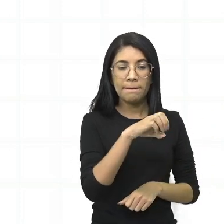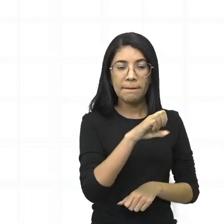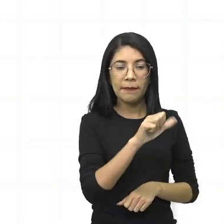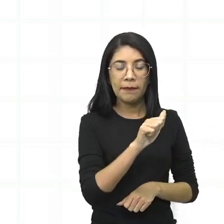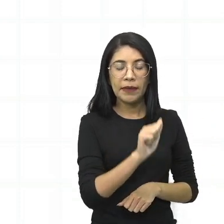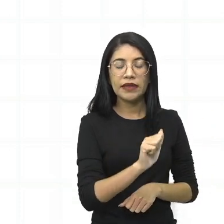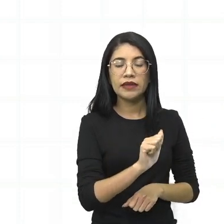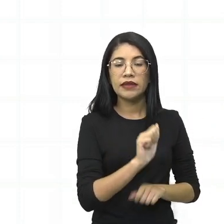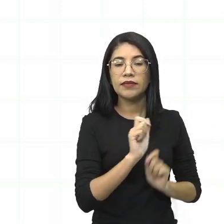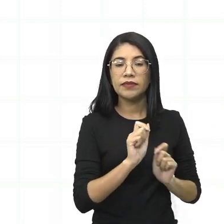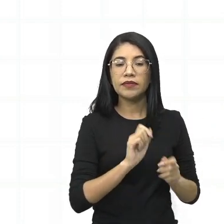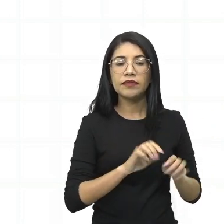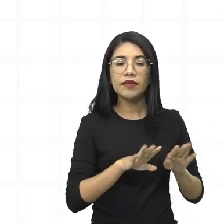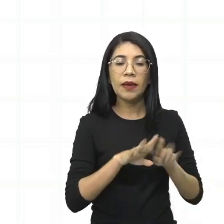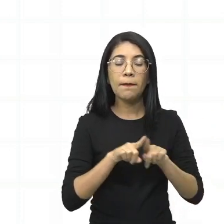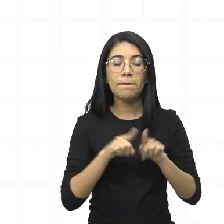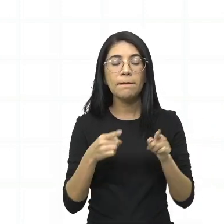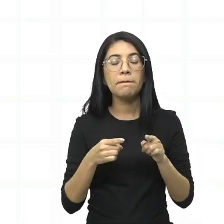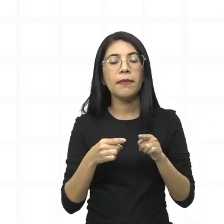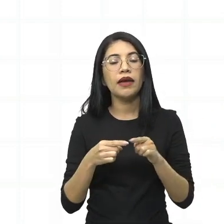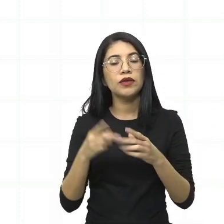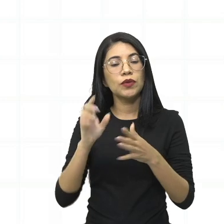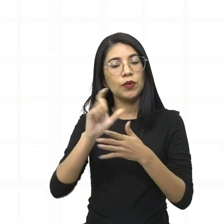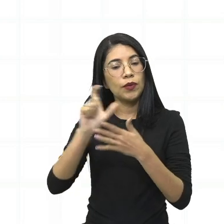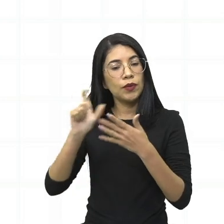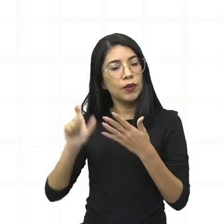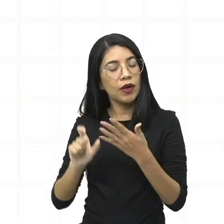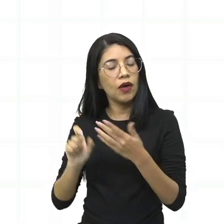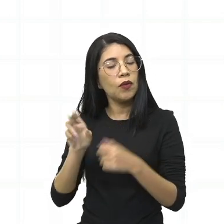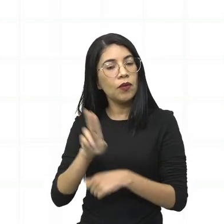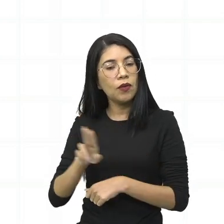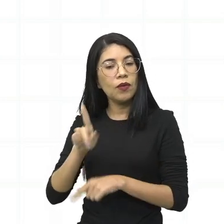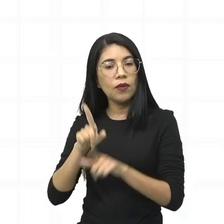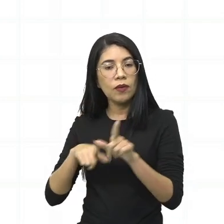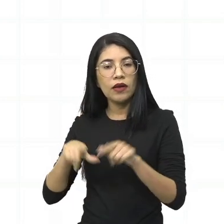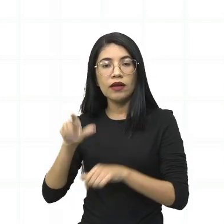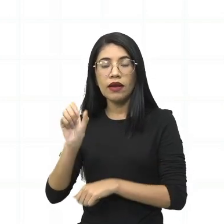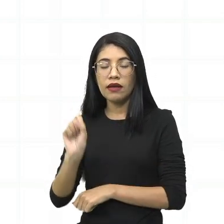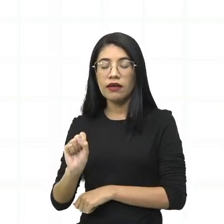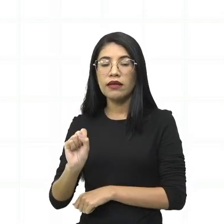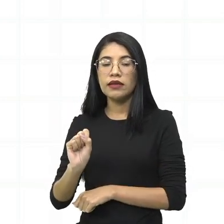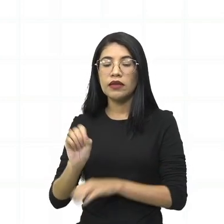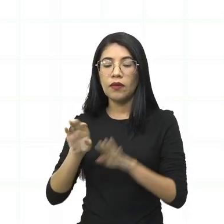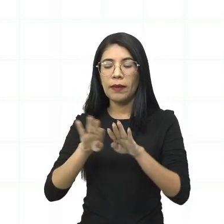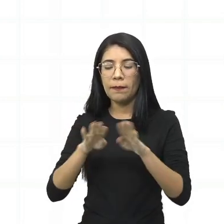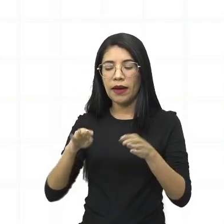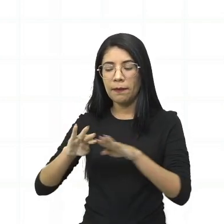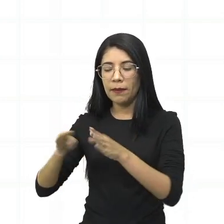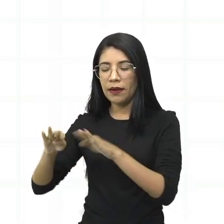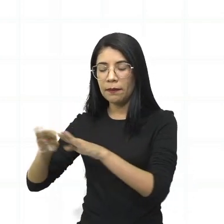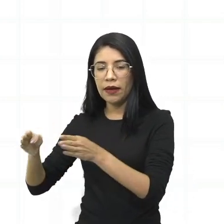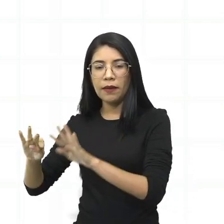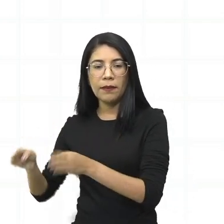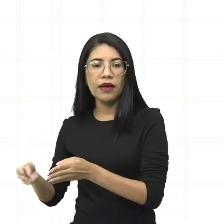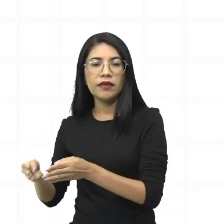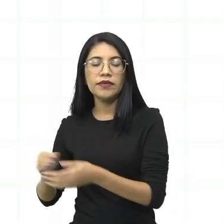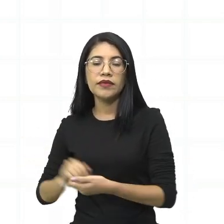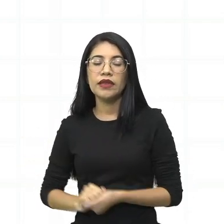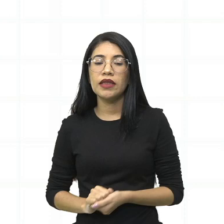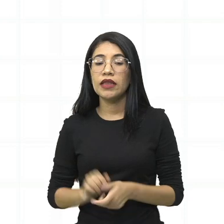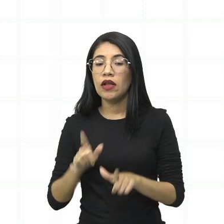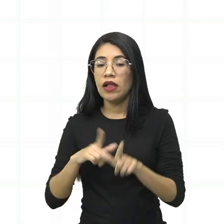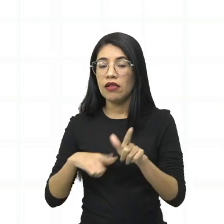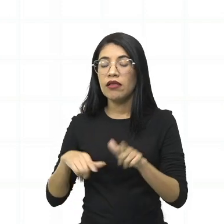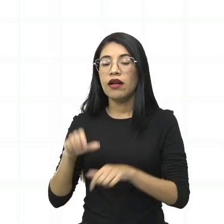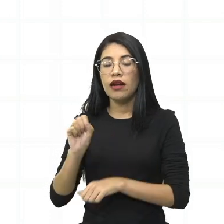e sim mesas, né? Então, todas as palavras que eu tenho aí sem a letra S, podemos dizer assim, né? Com a